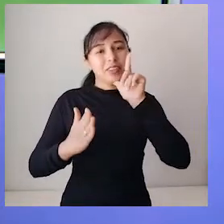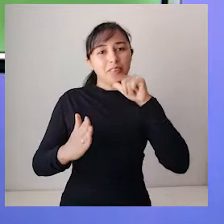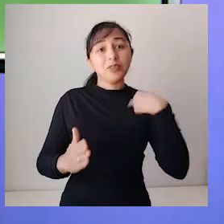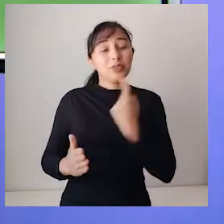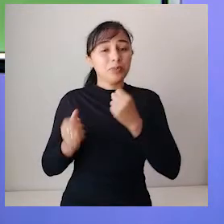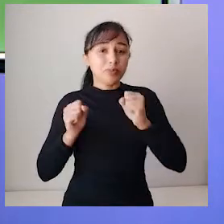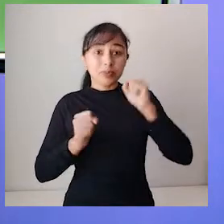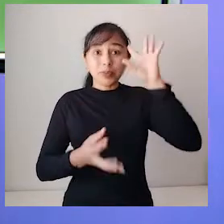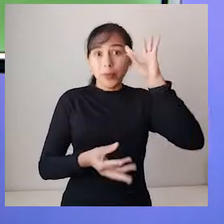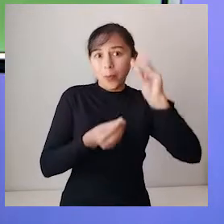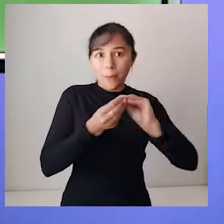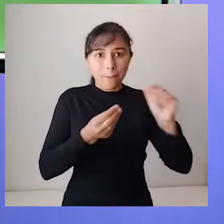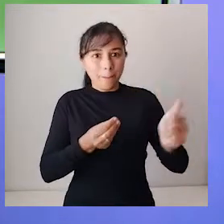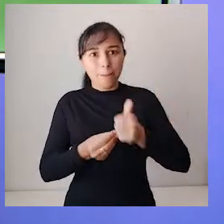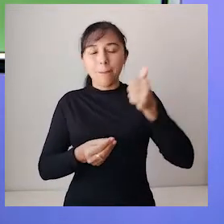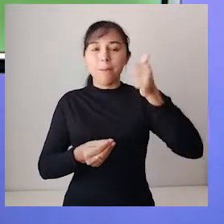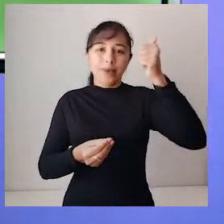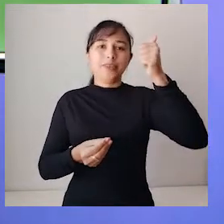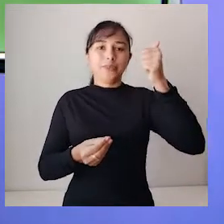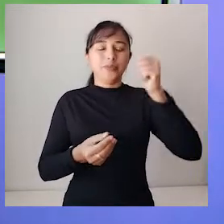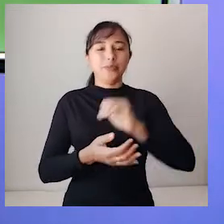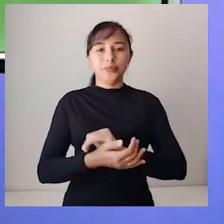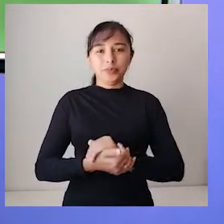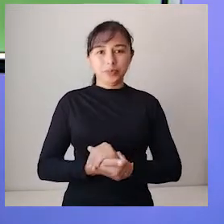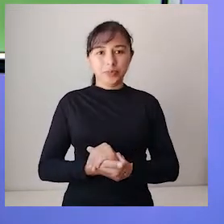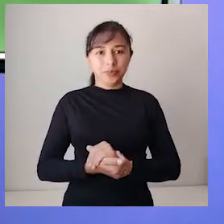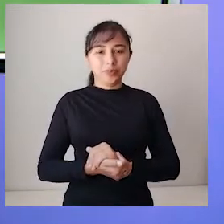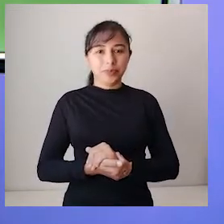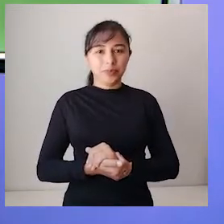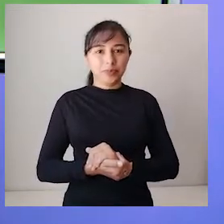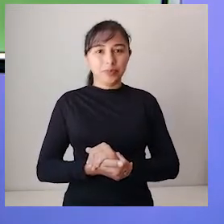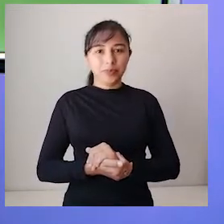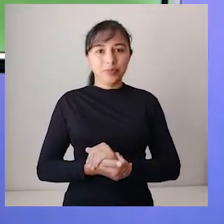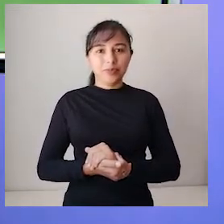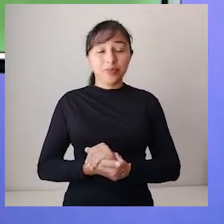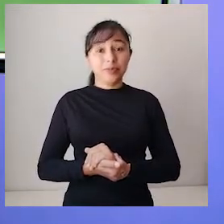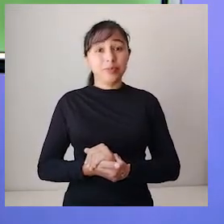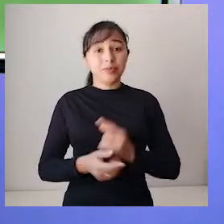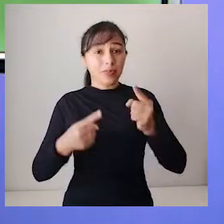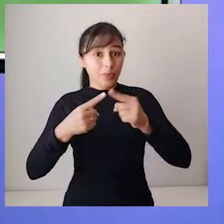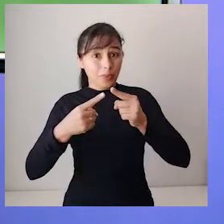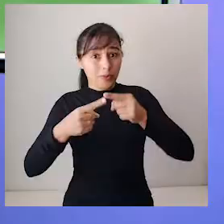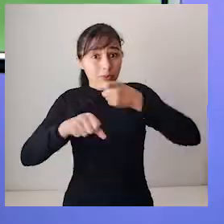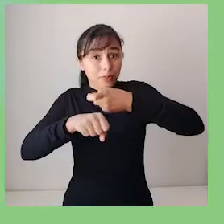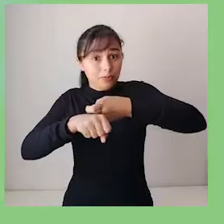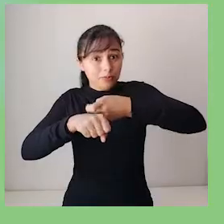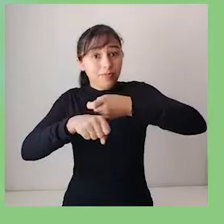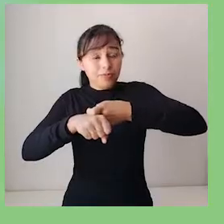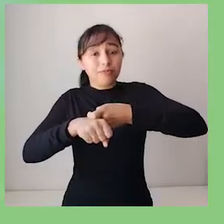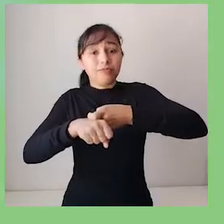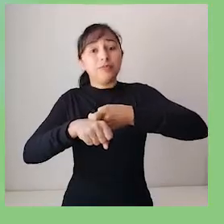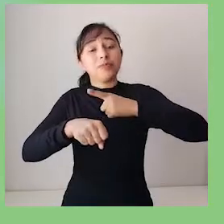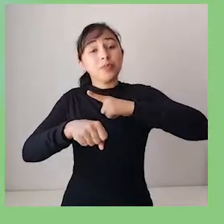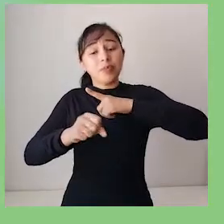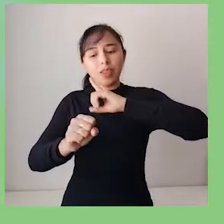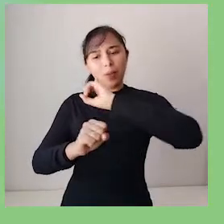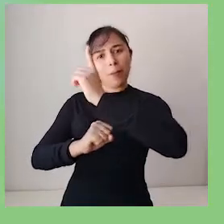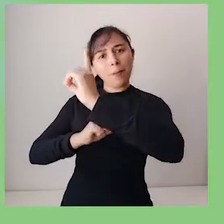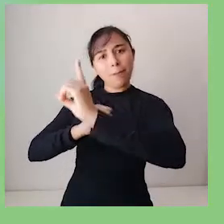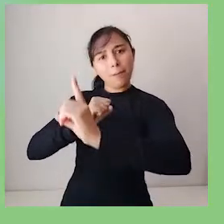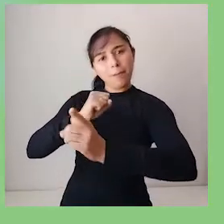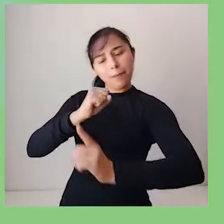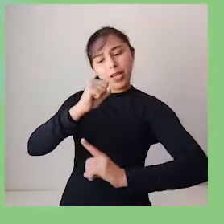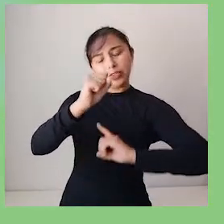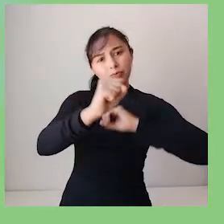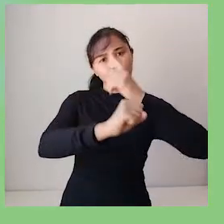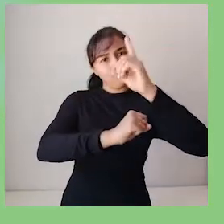nós podemos entender melhor se associarmos com a água. O sólido tem partículas